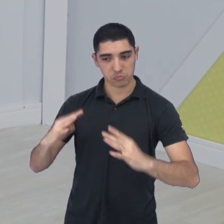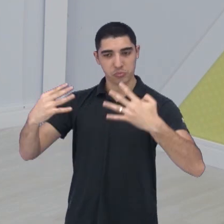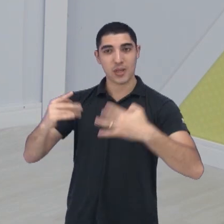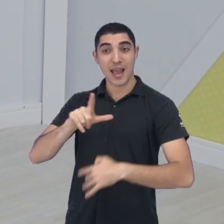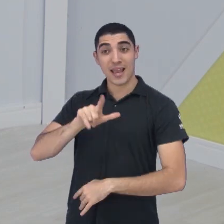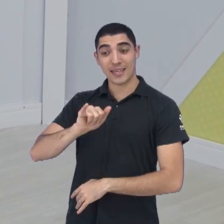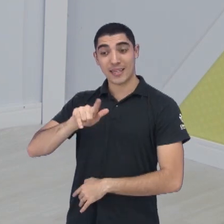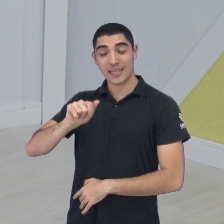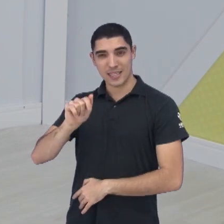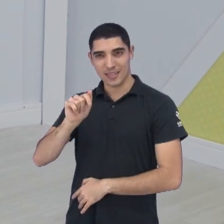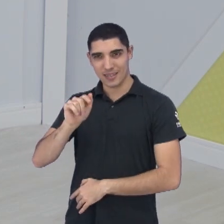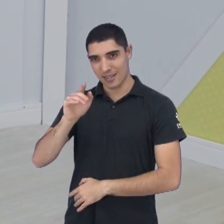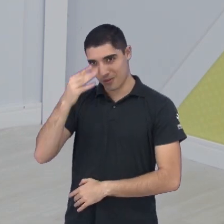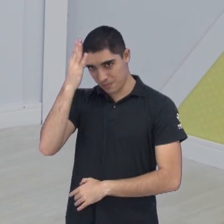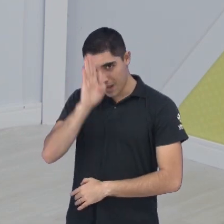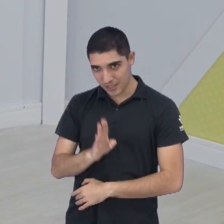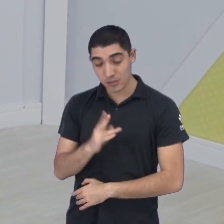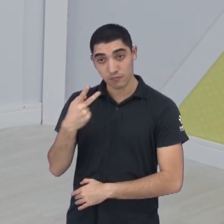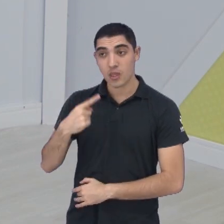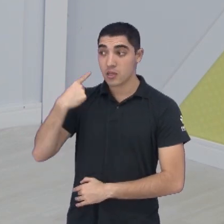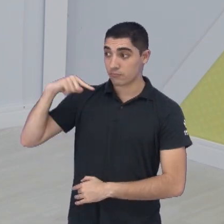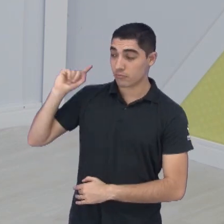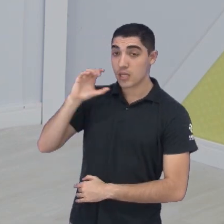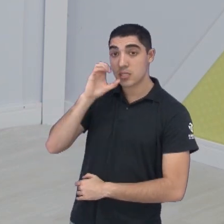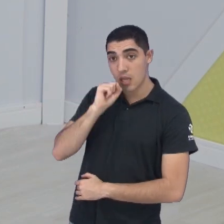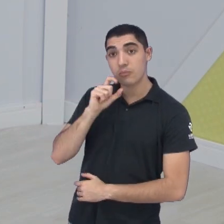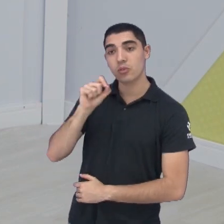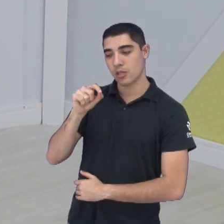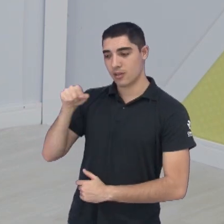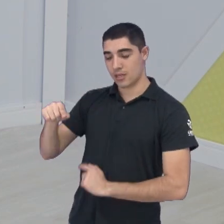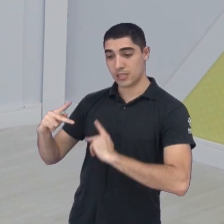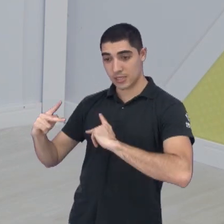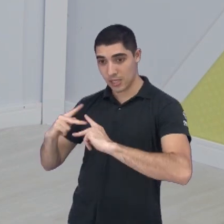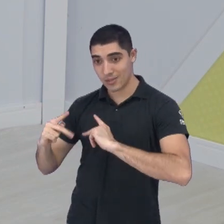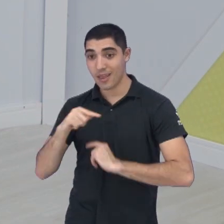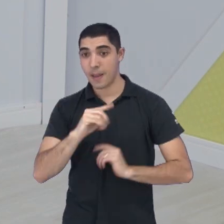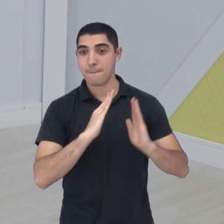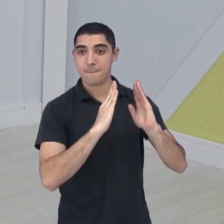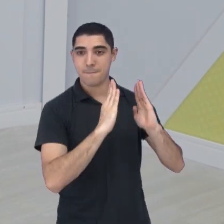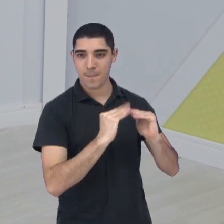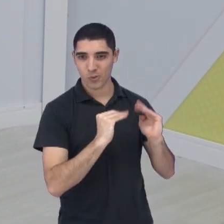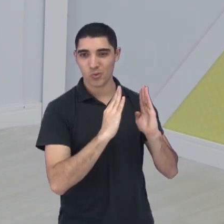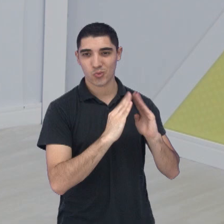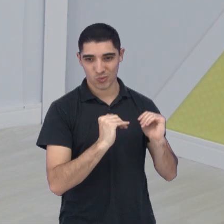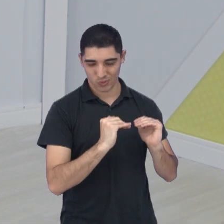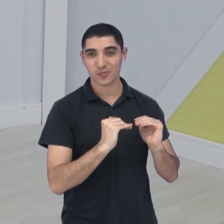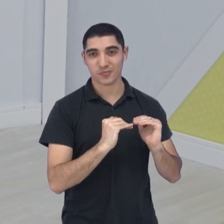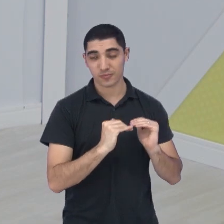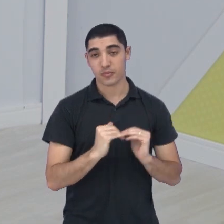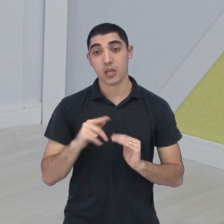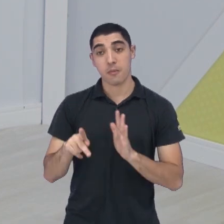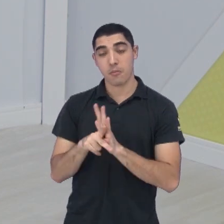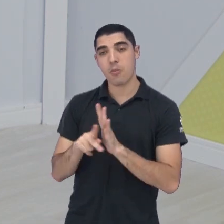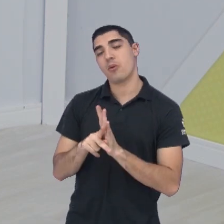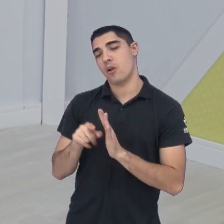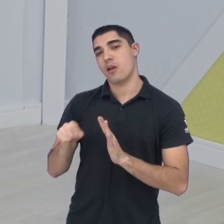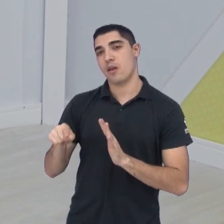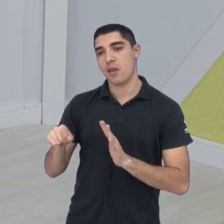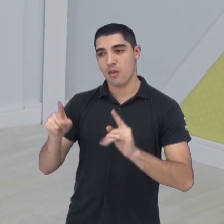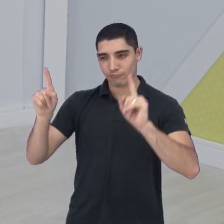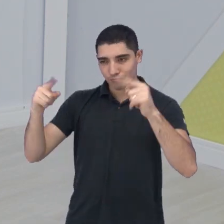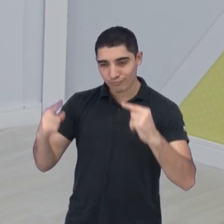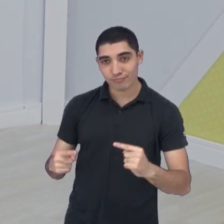Nacional, recebeu no último sábado a equipe do Barateiro de Brusque, Santa Catarina, pela penúltima rodada da fase de classificação,